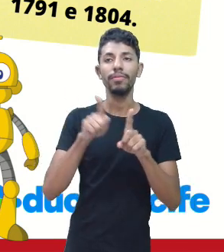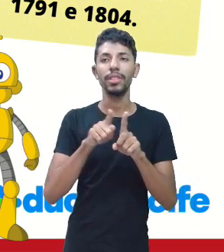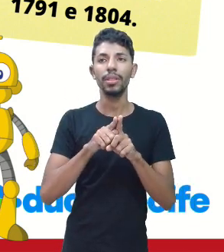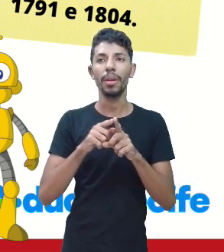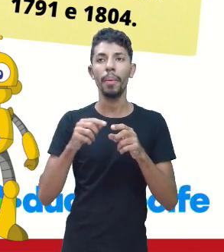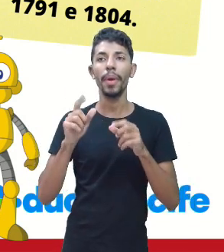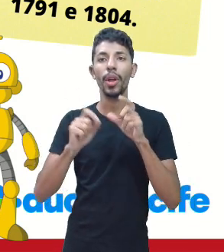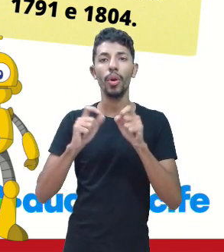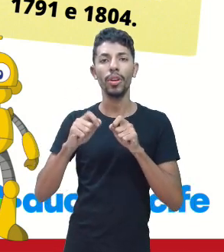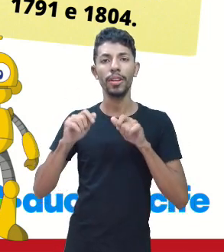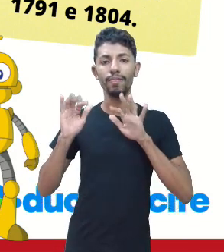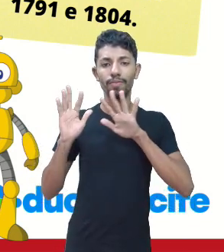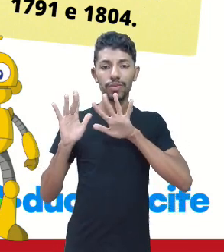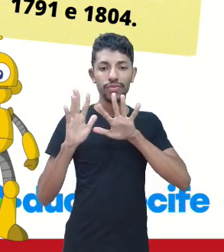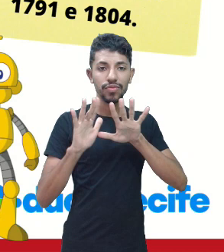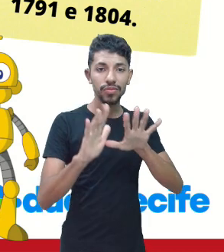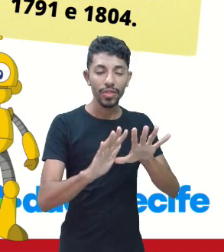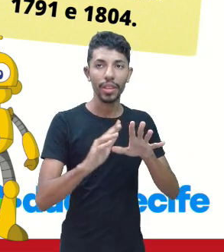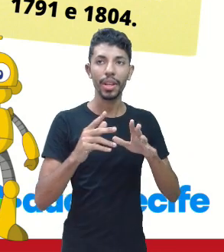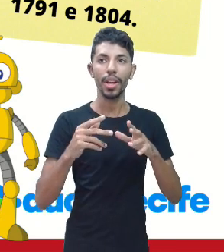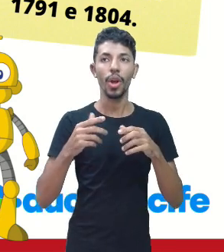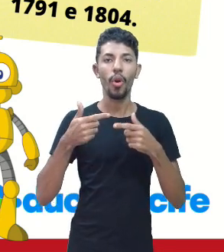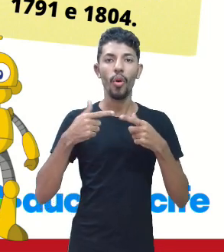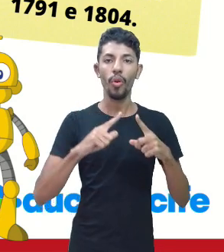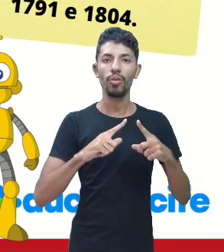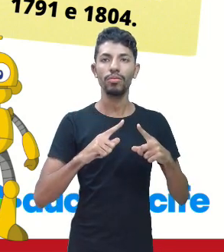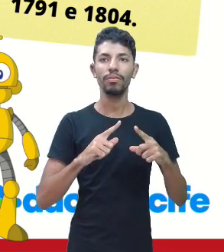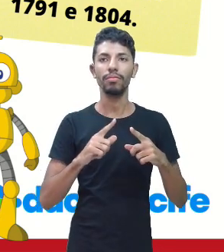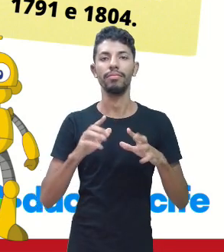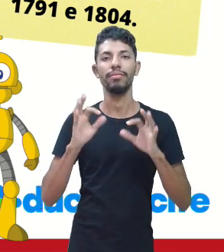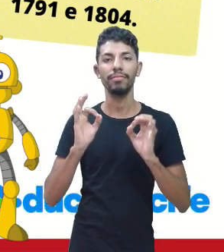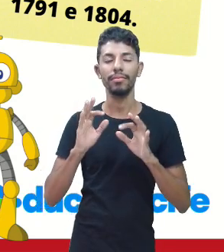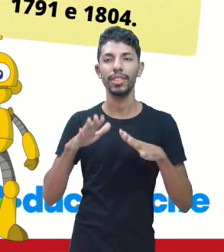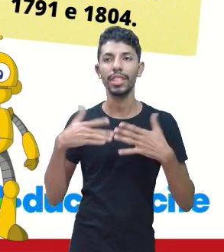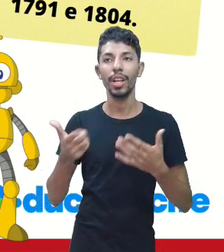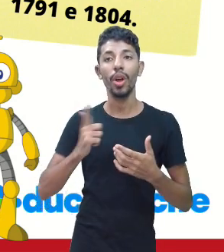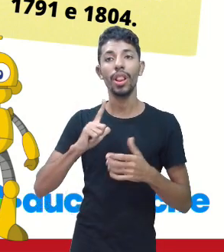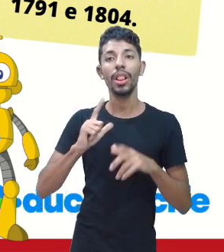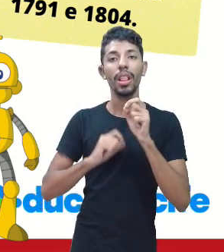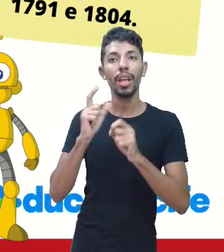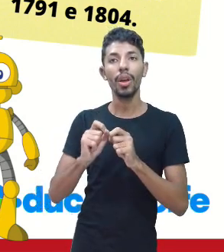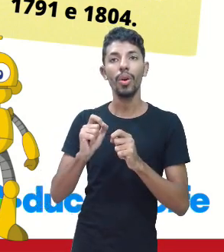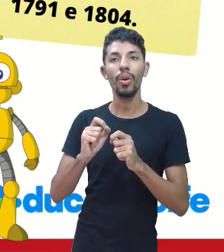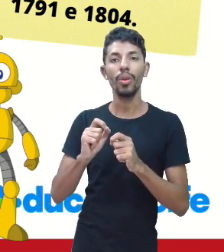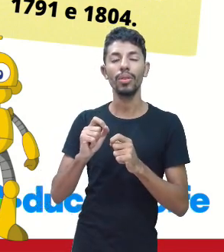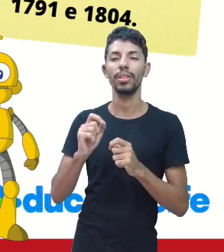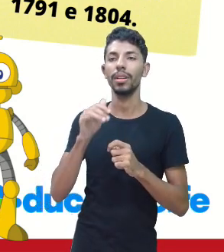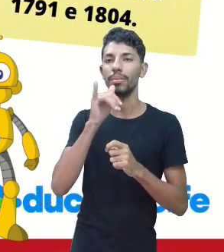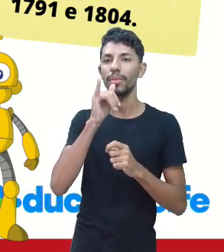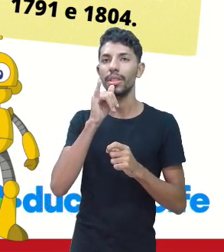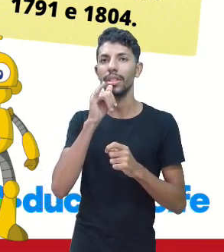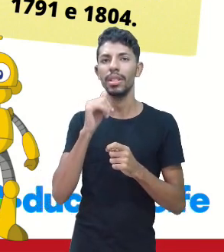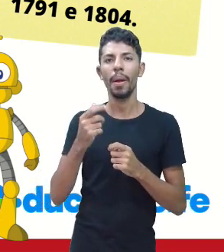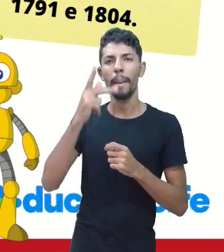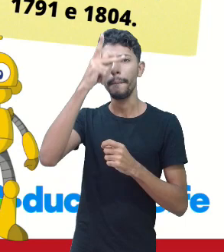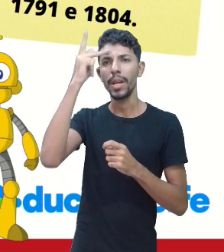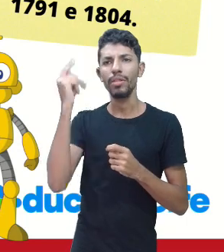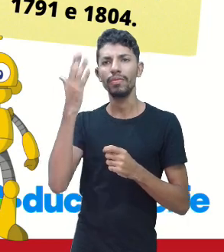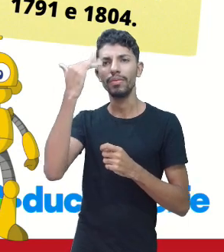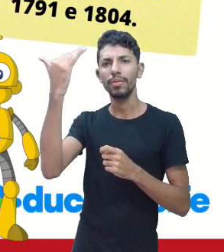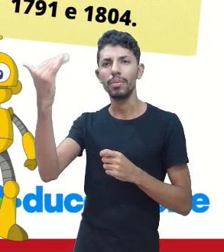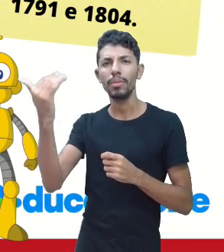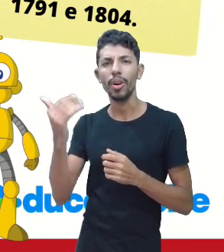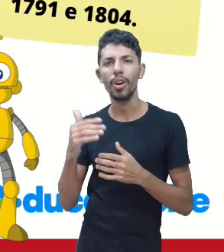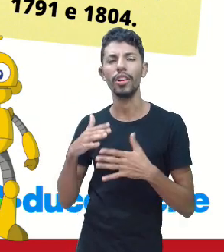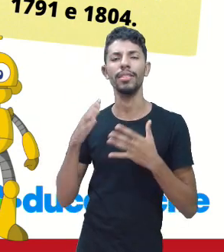Napoleão para derrotar os revoltosos. E aí eles têm como símbolos, né, figuras como Toussaint Louverture, né, o Dessalines,